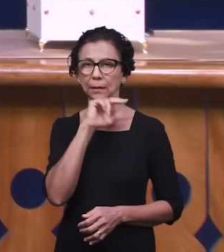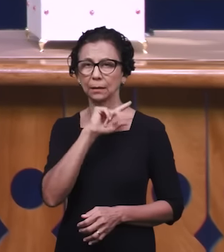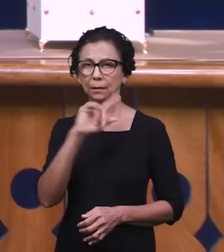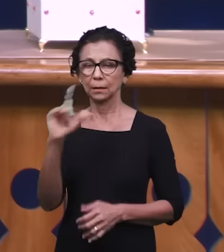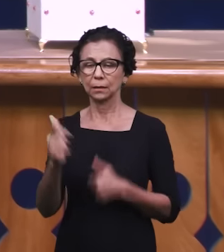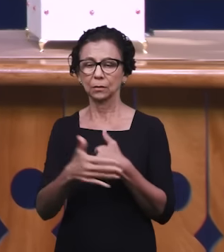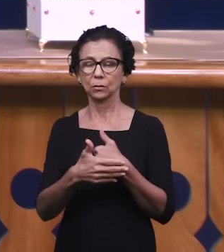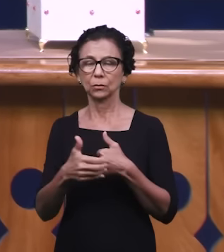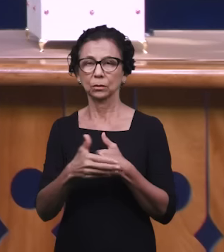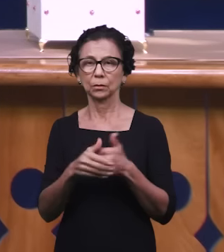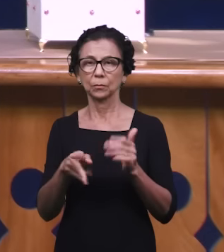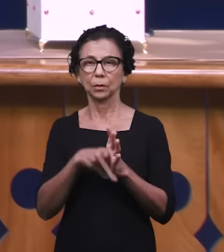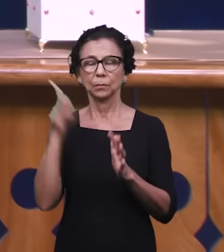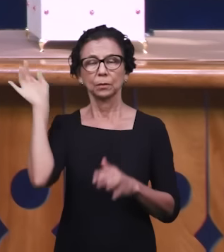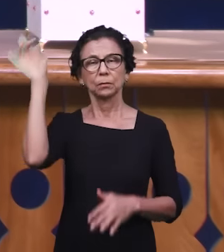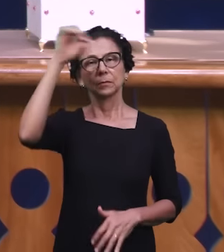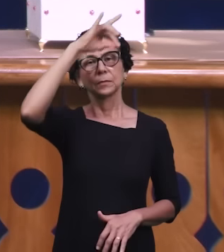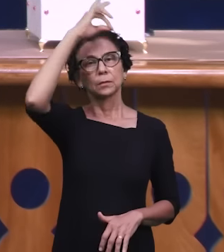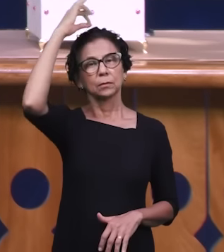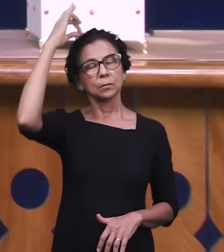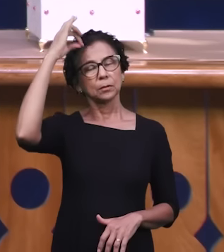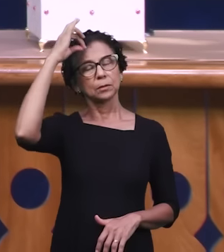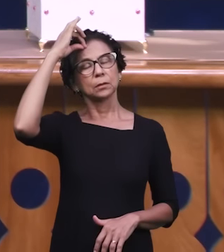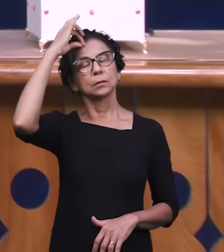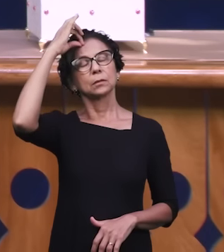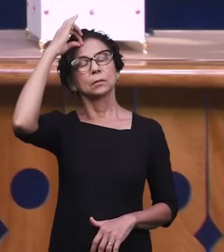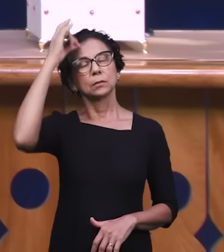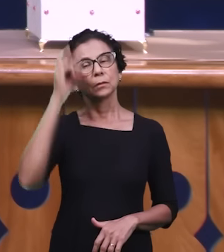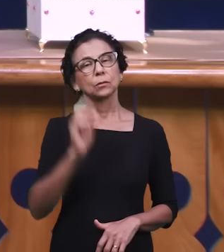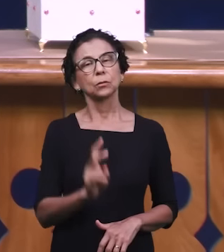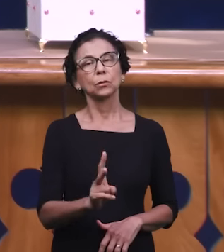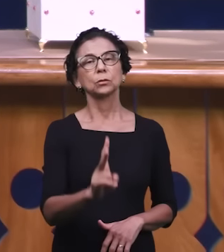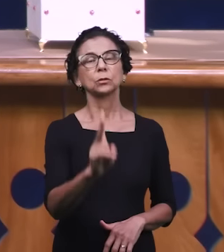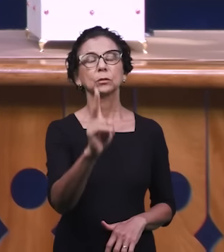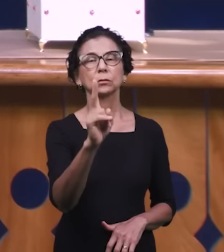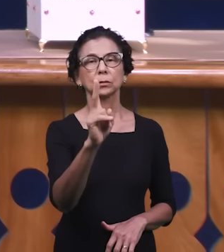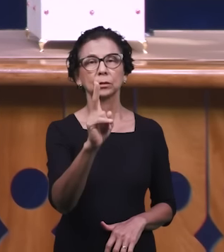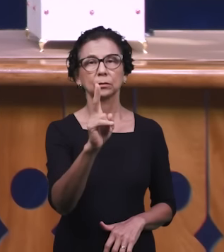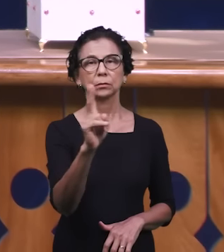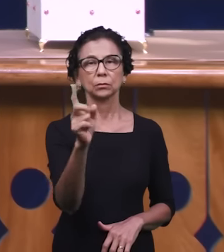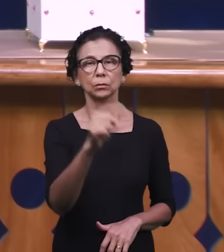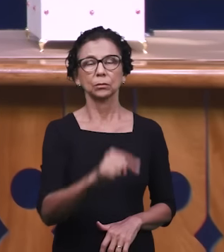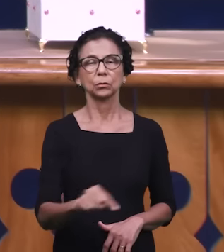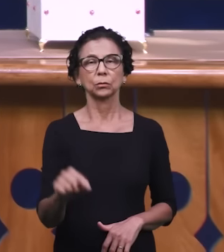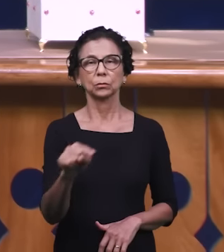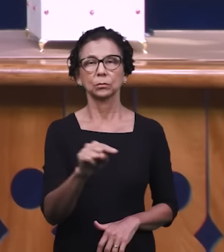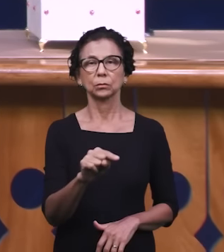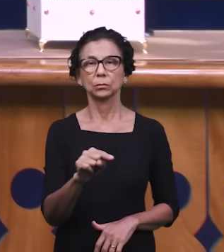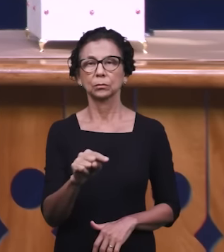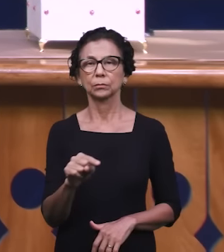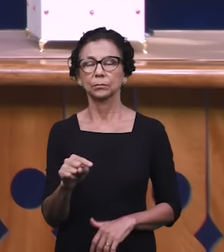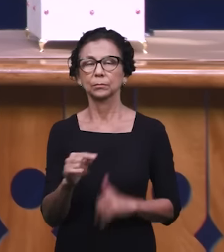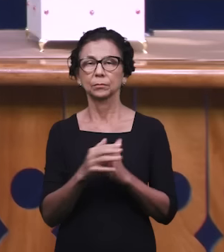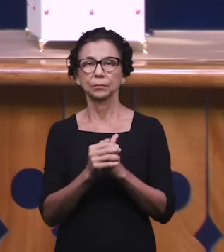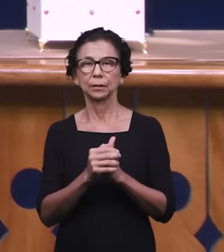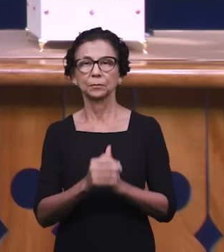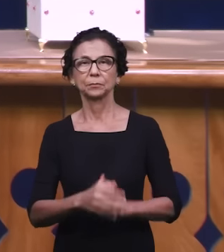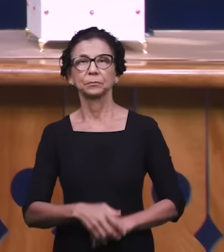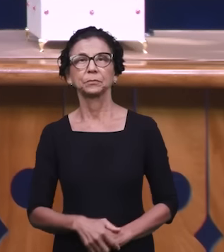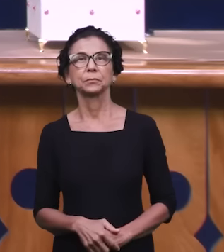e eternas consolações do Espírito Santo de Deus permaneçam convosco agora e para todo sempre.